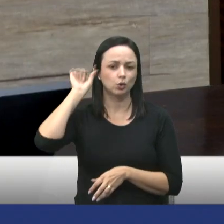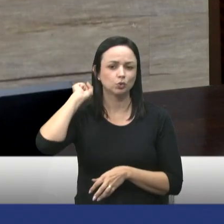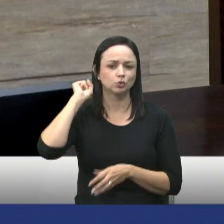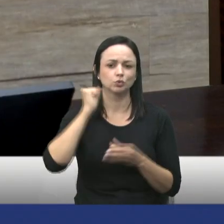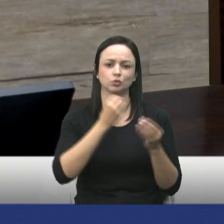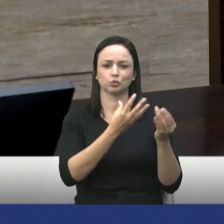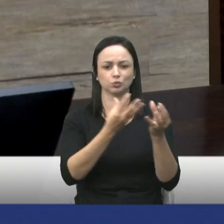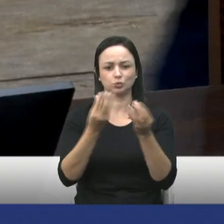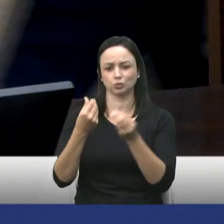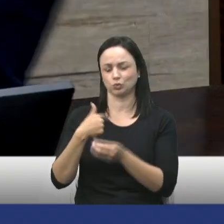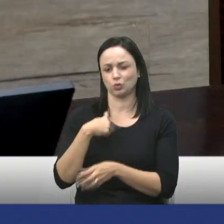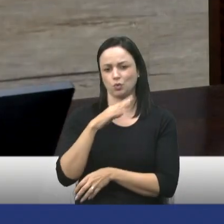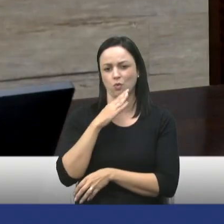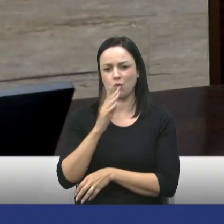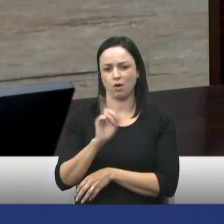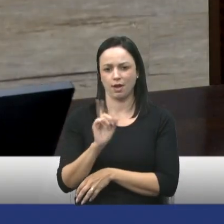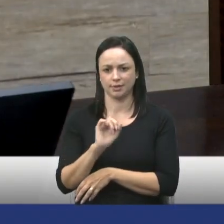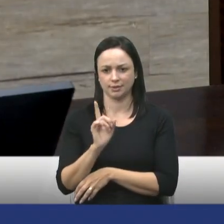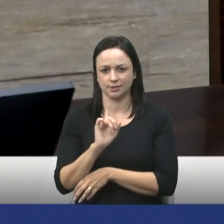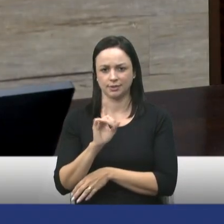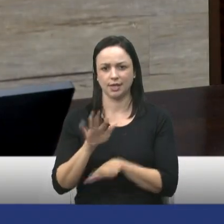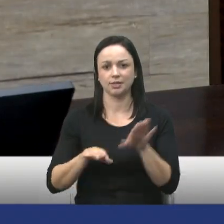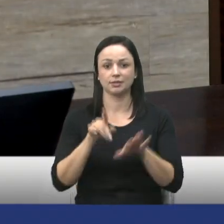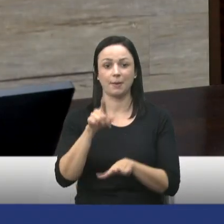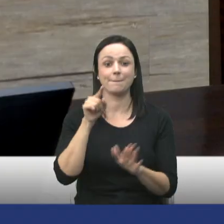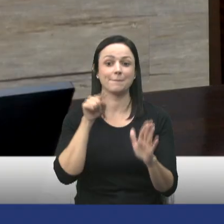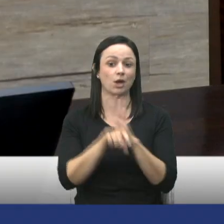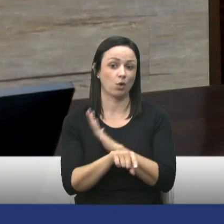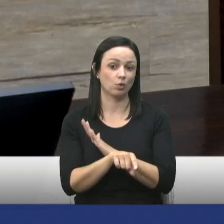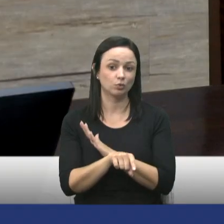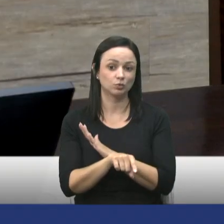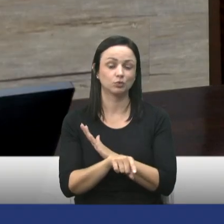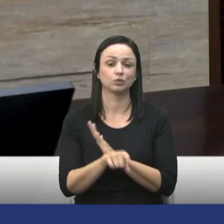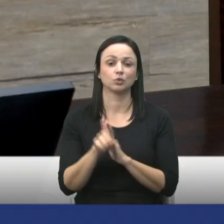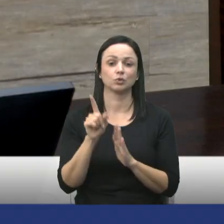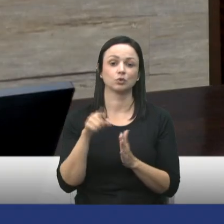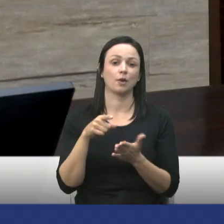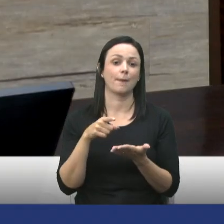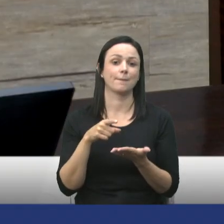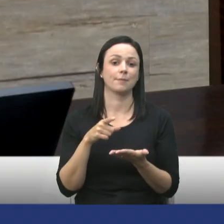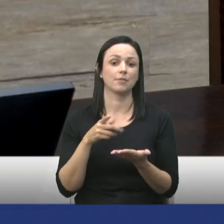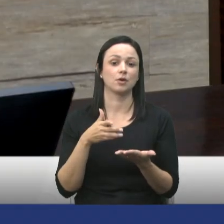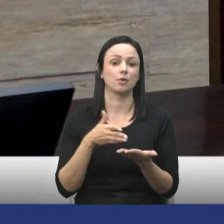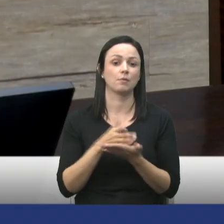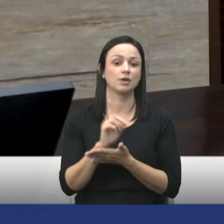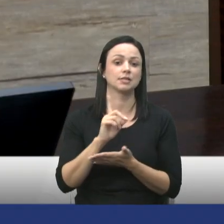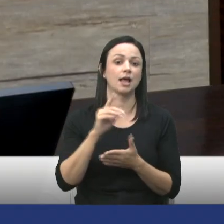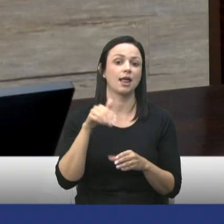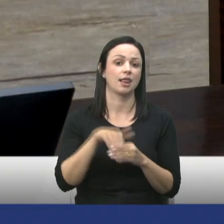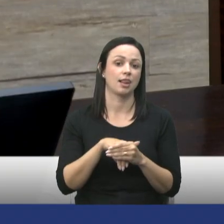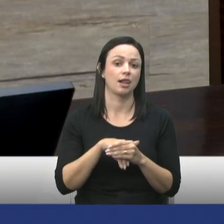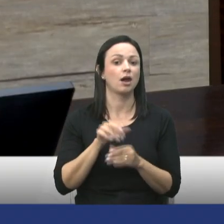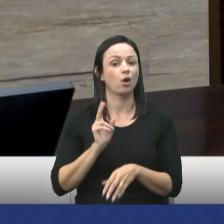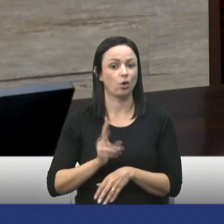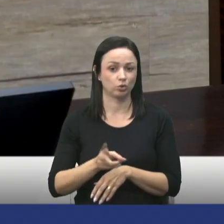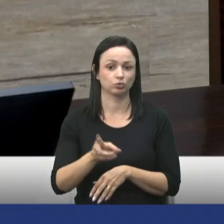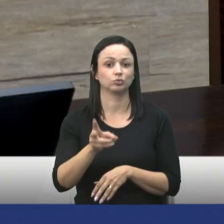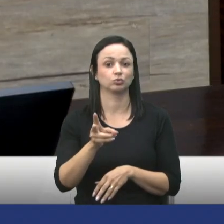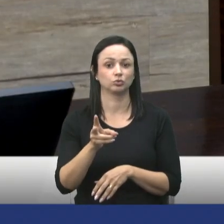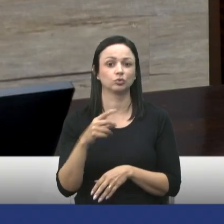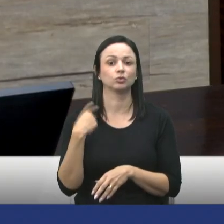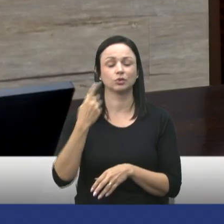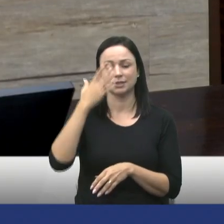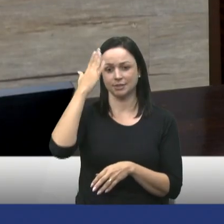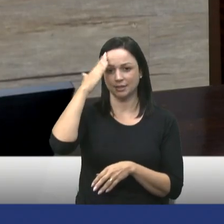não me conhecem, e às vezes você pergunta, né? A aprovação está aí, não só da eleição, ela continua, a gente